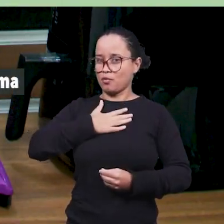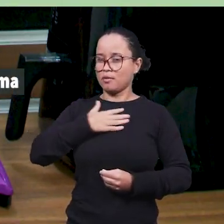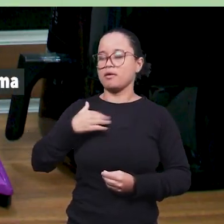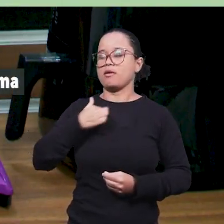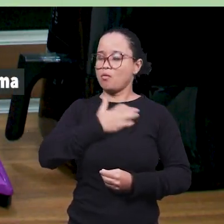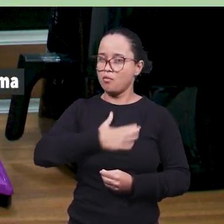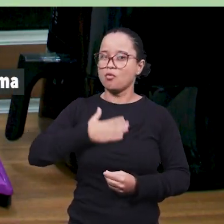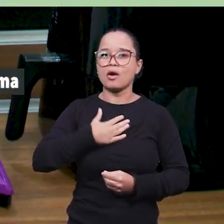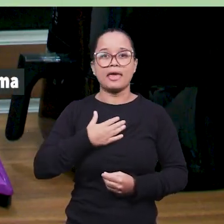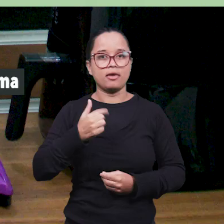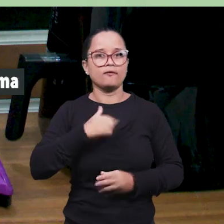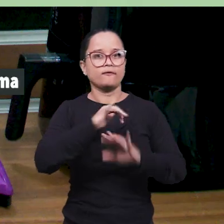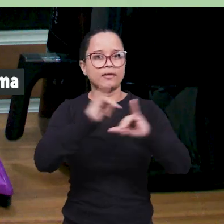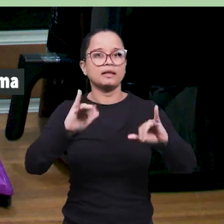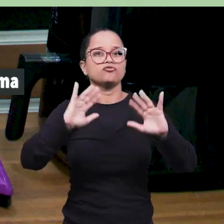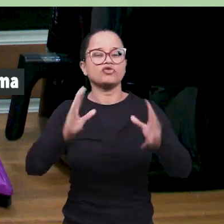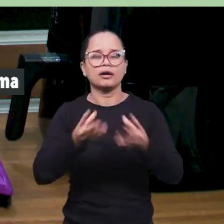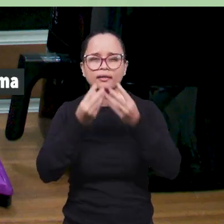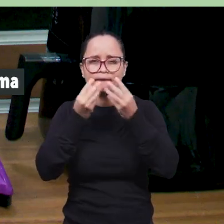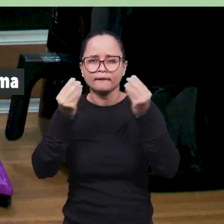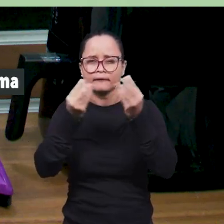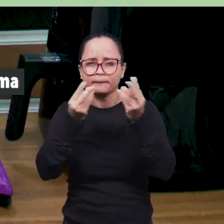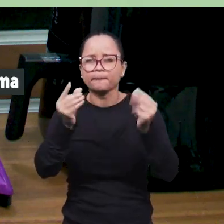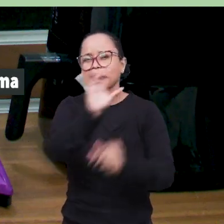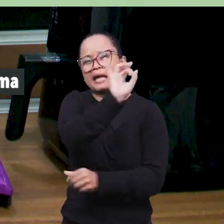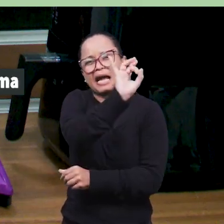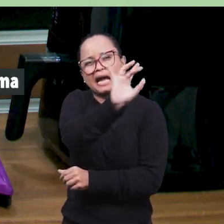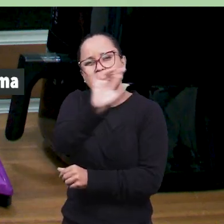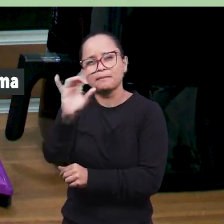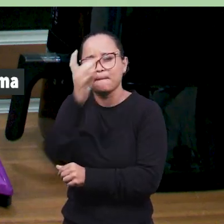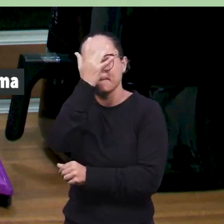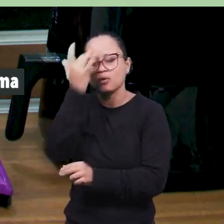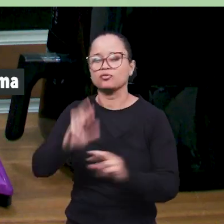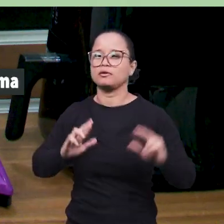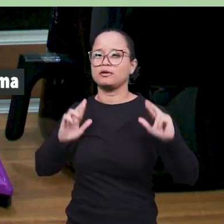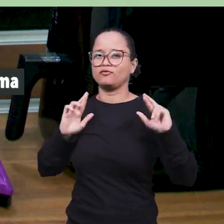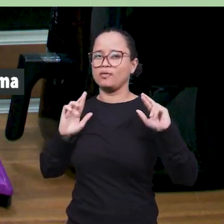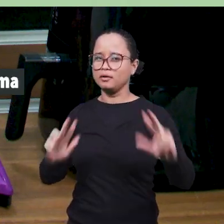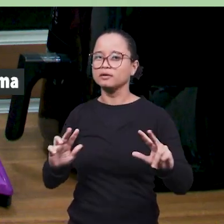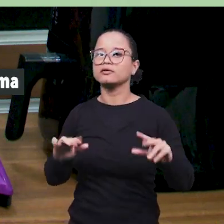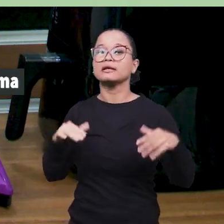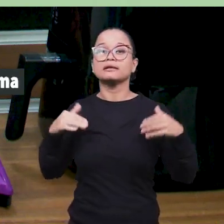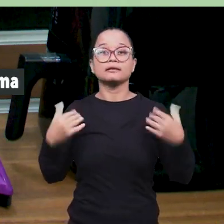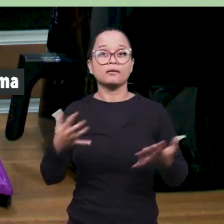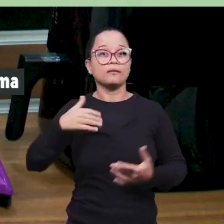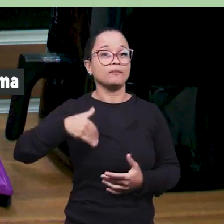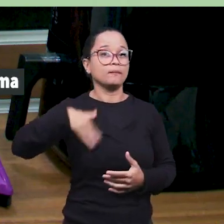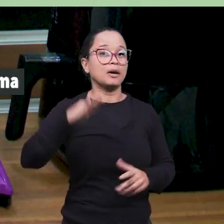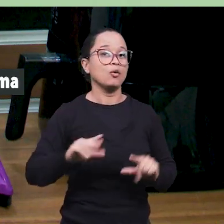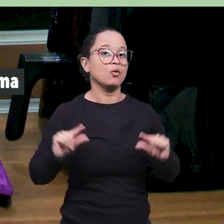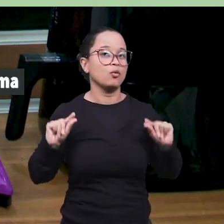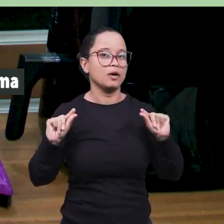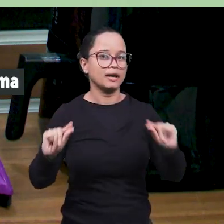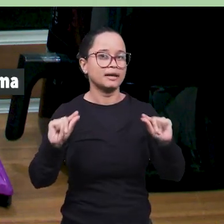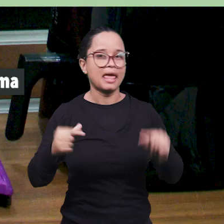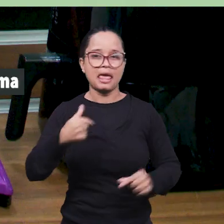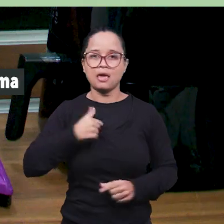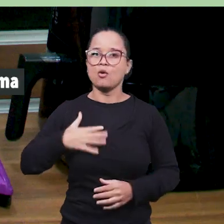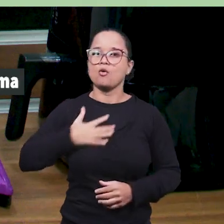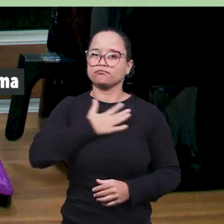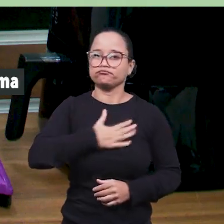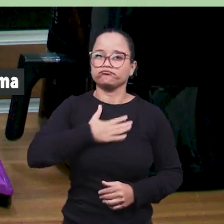Como eu disse, o paladar de cada um é diferente. Então, o que mais